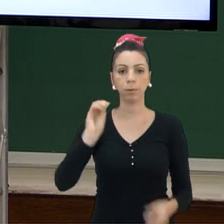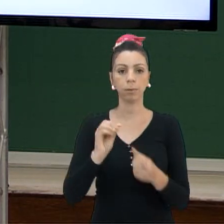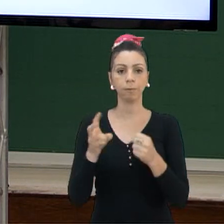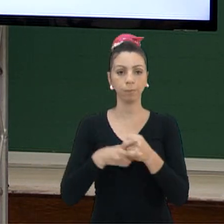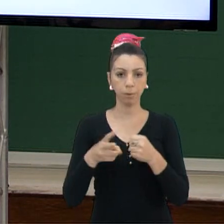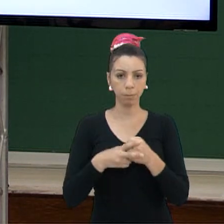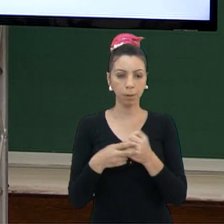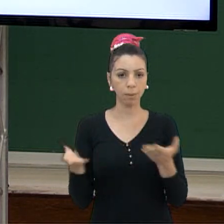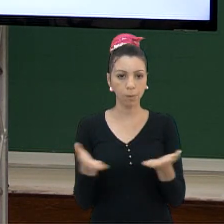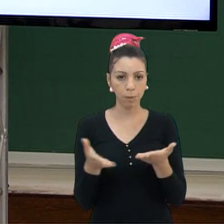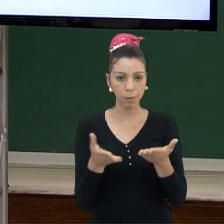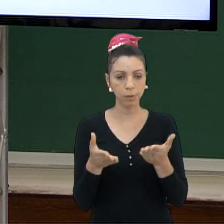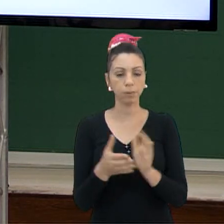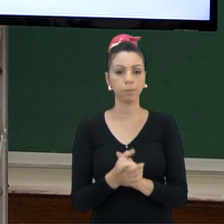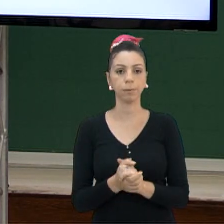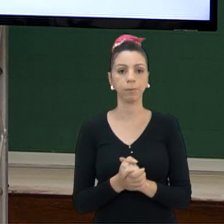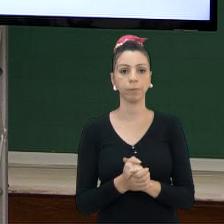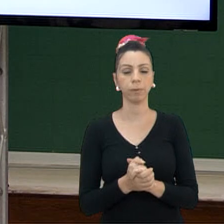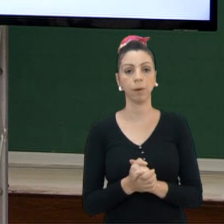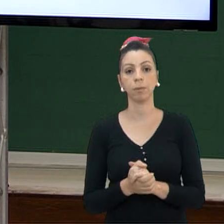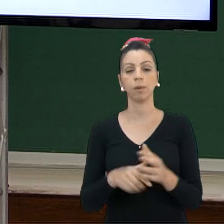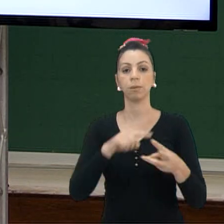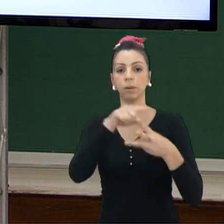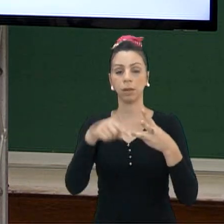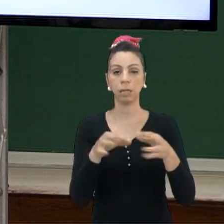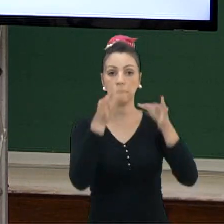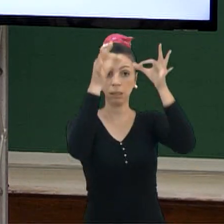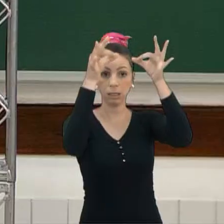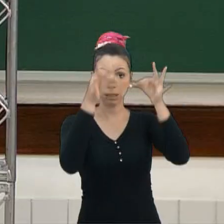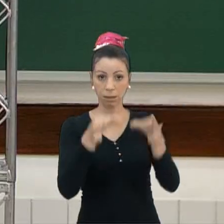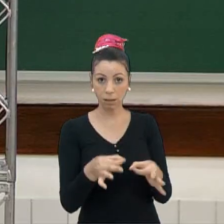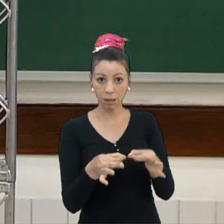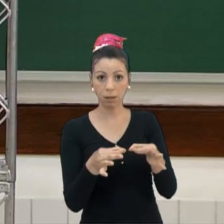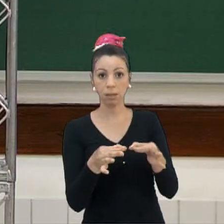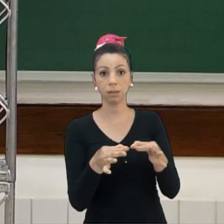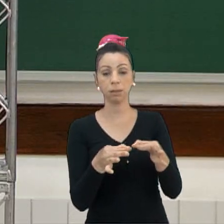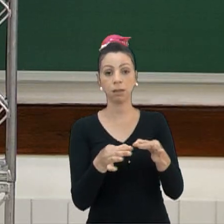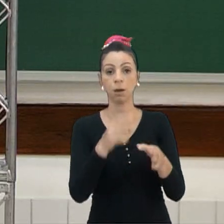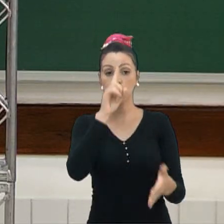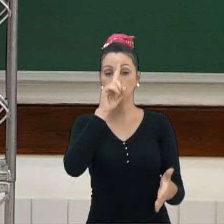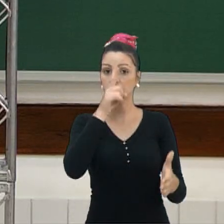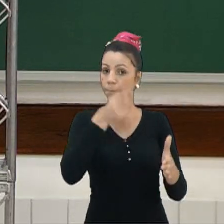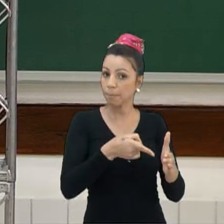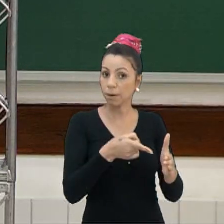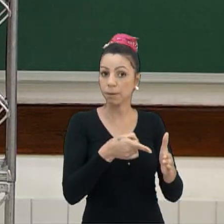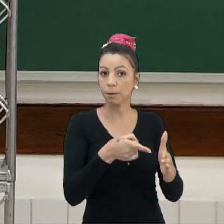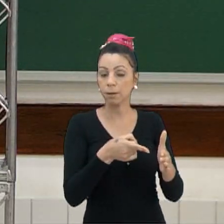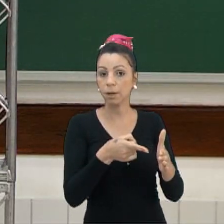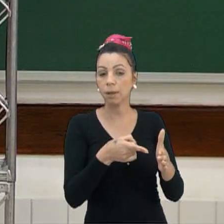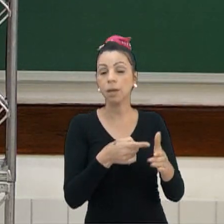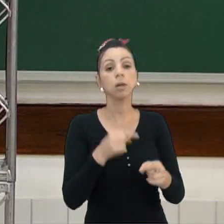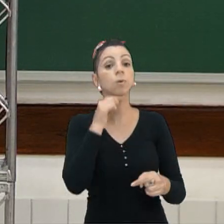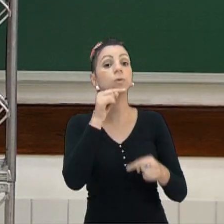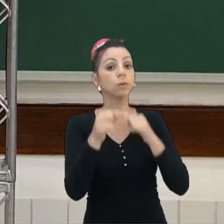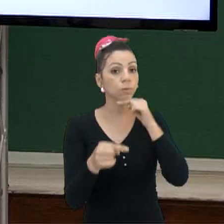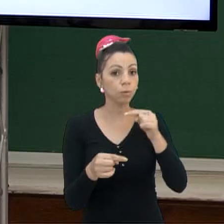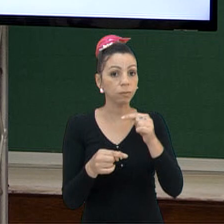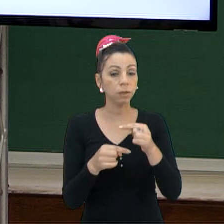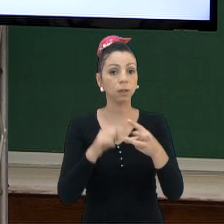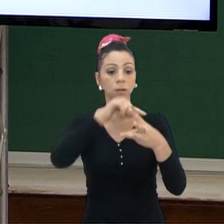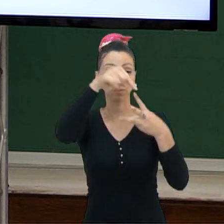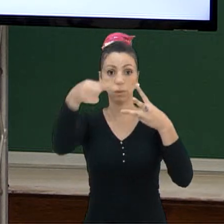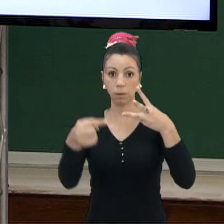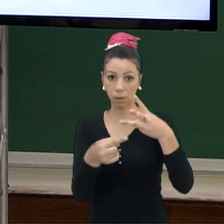hoje? Indicativo, subjuntivo e o imperativo. Então, eu tenho aqui, encante-se com